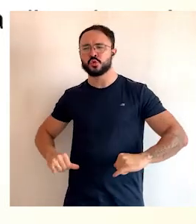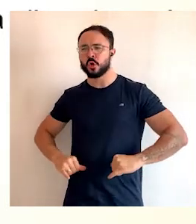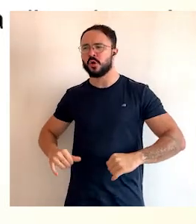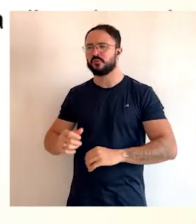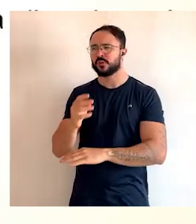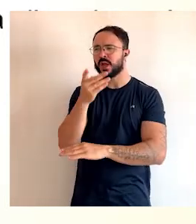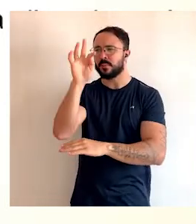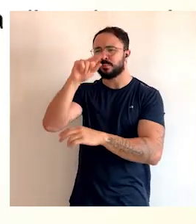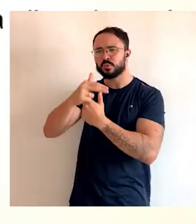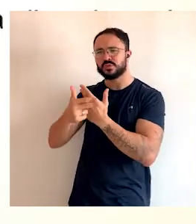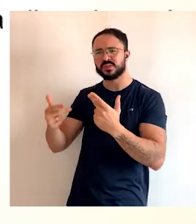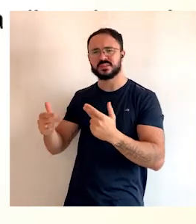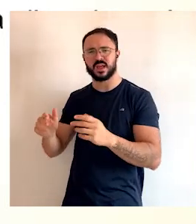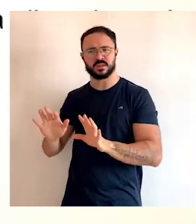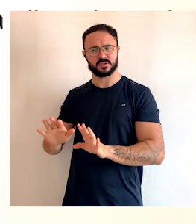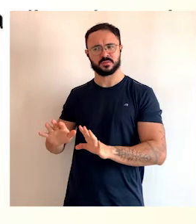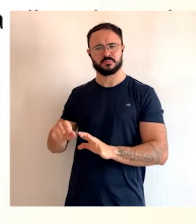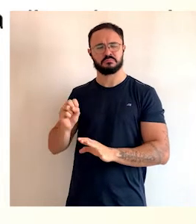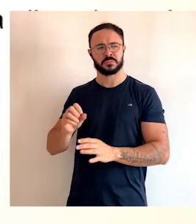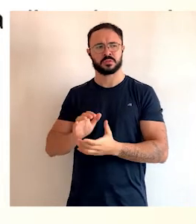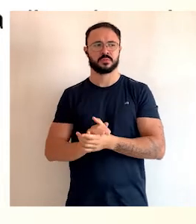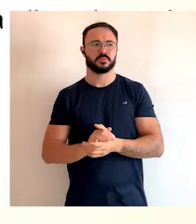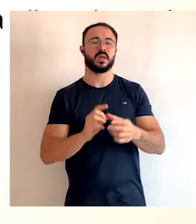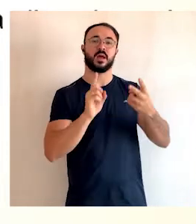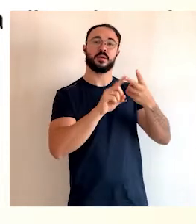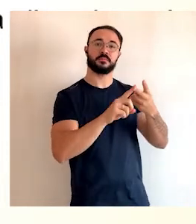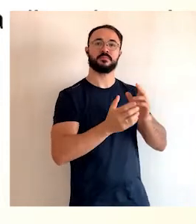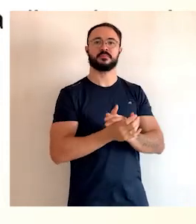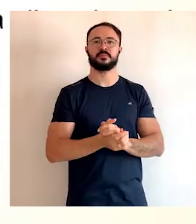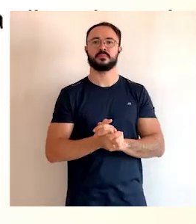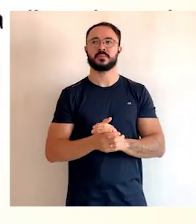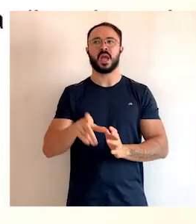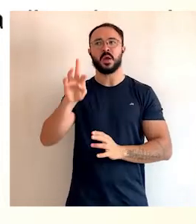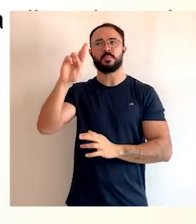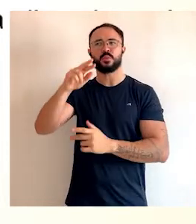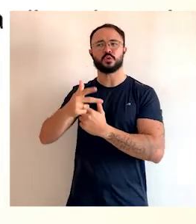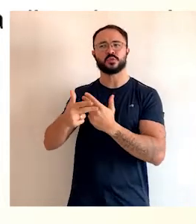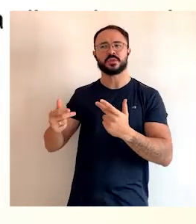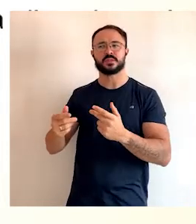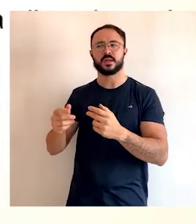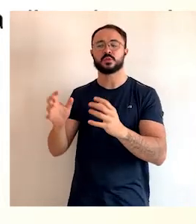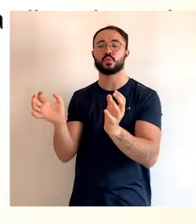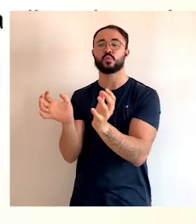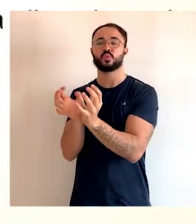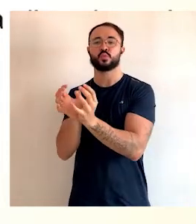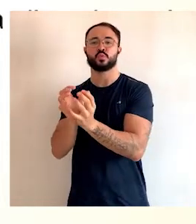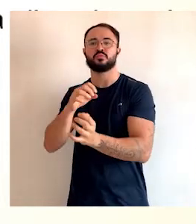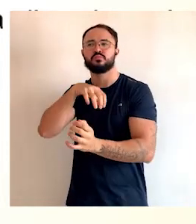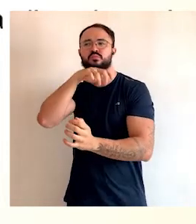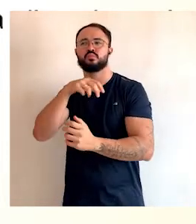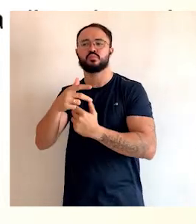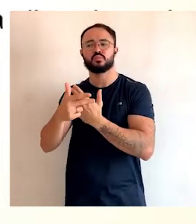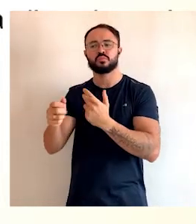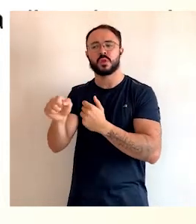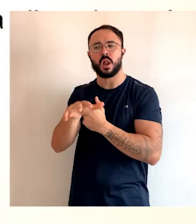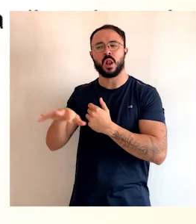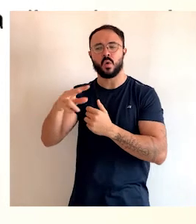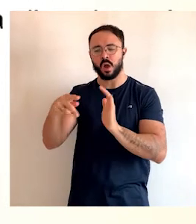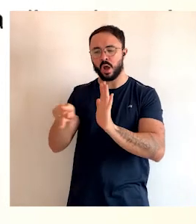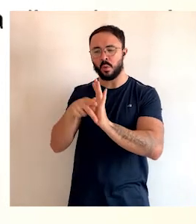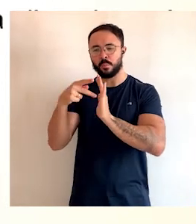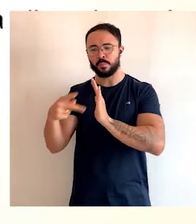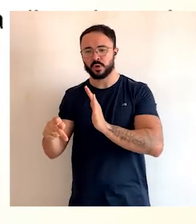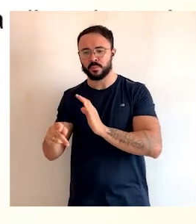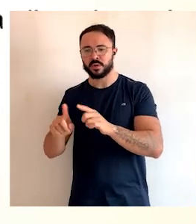mundial. B. A biodiversidade é um conjunto de espécies de animais de um determinado local, não incluindo a